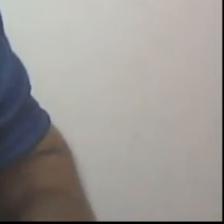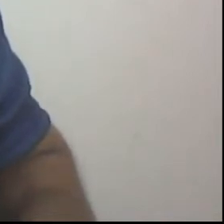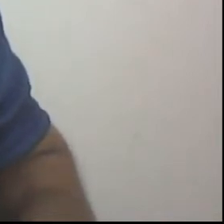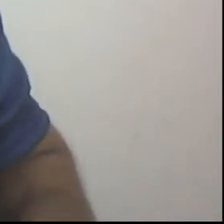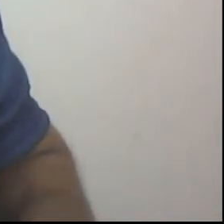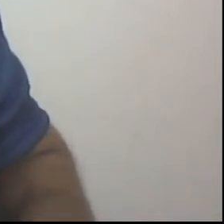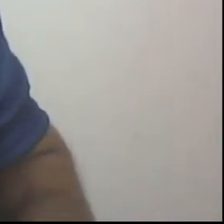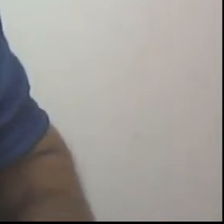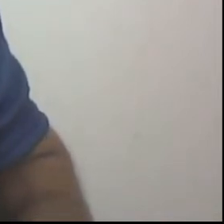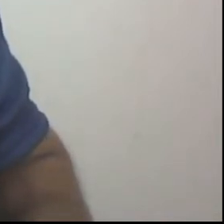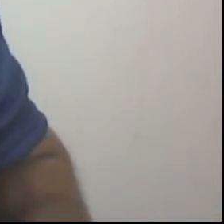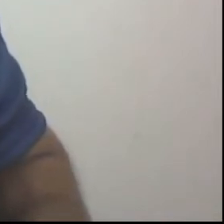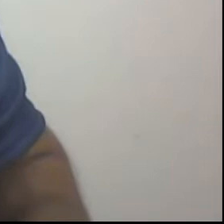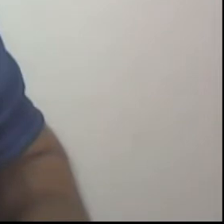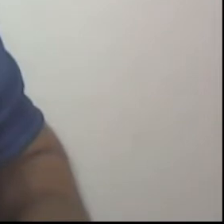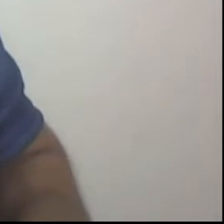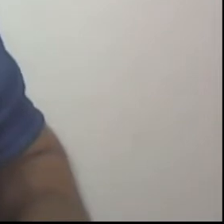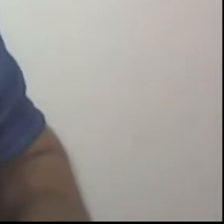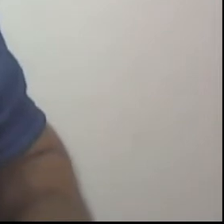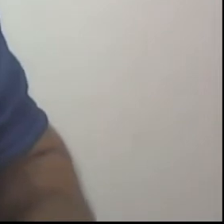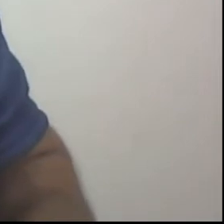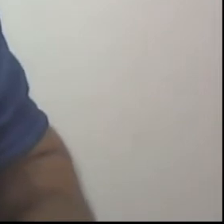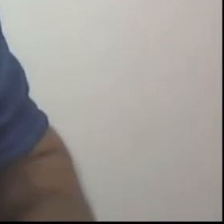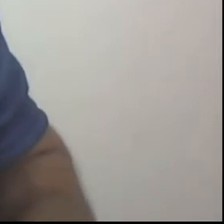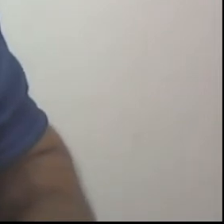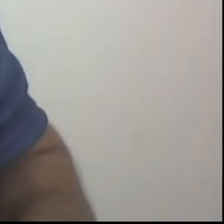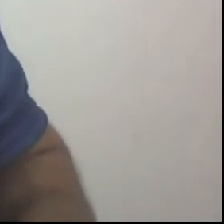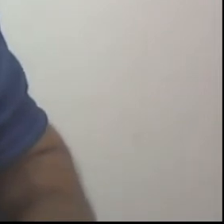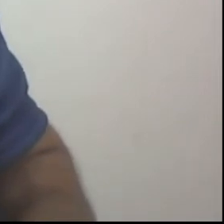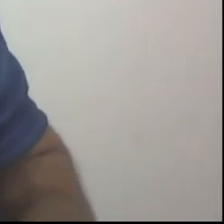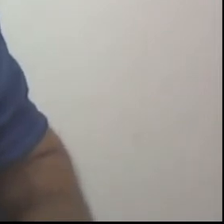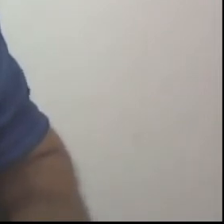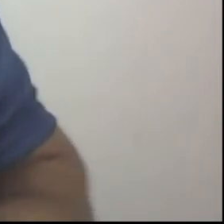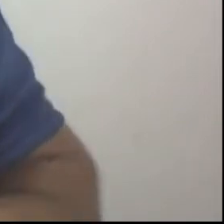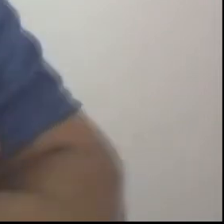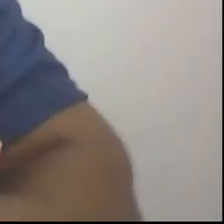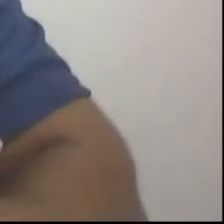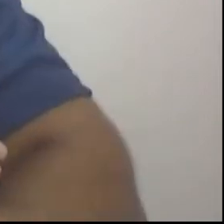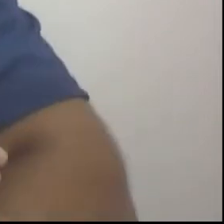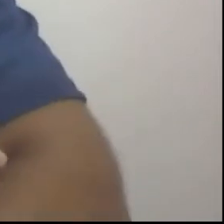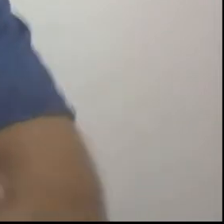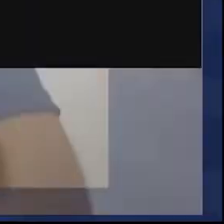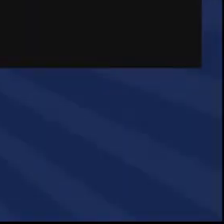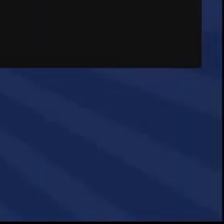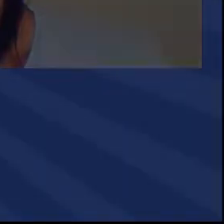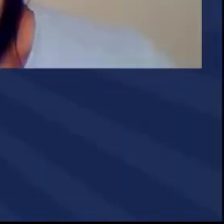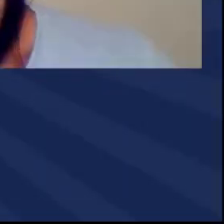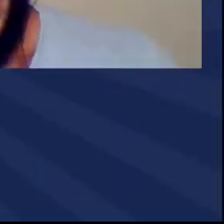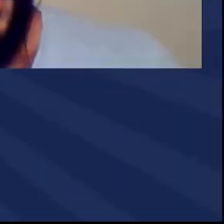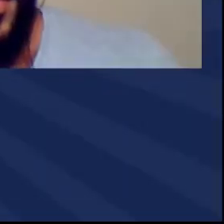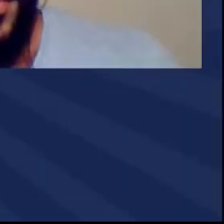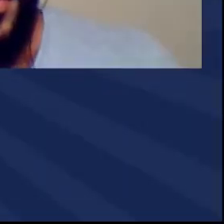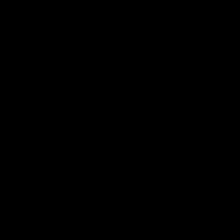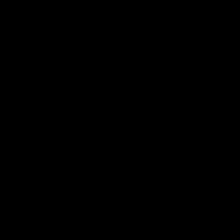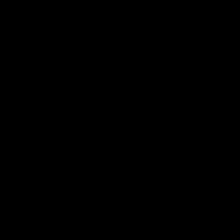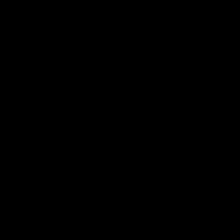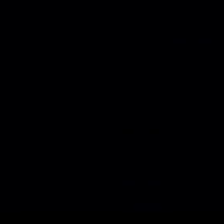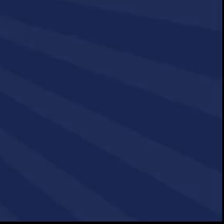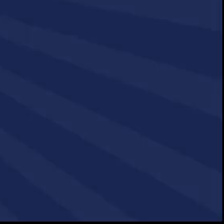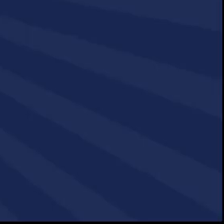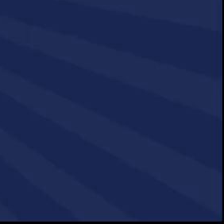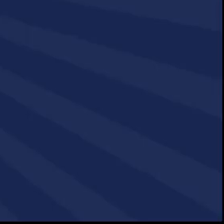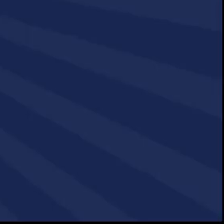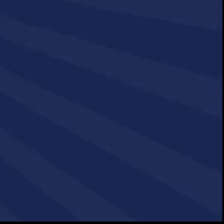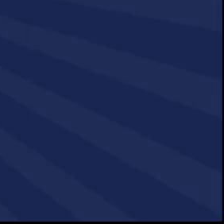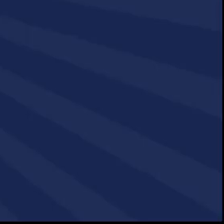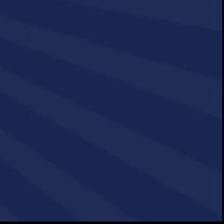estágios iniciais do mosquito Aedes aegypti, do professor José Antônio, da Escola do Erém, Eurídice Cadaval.